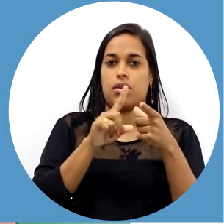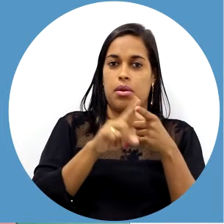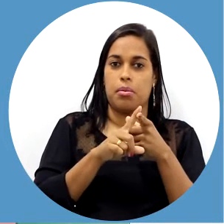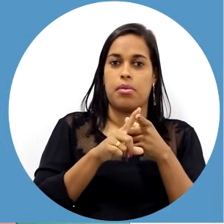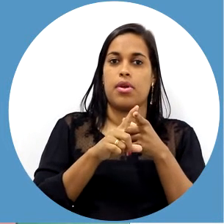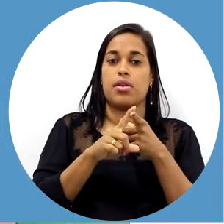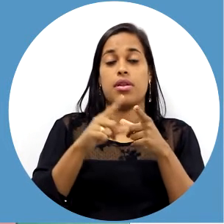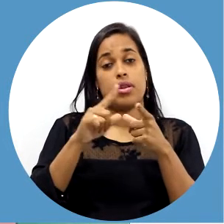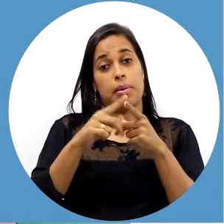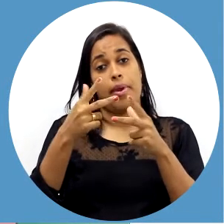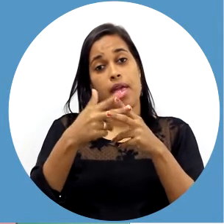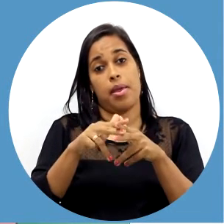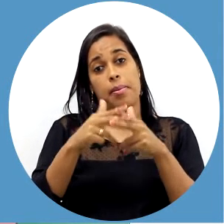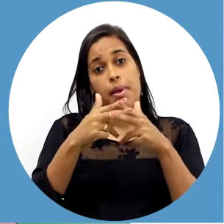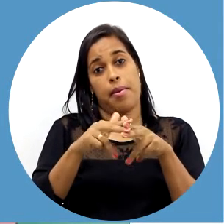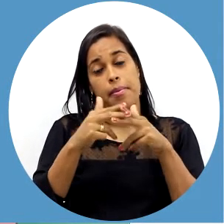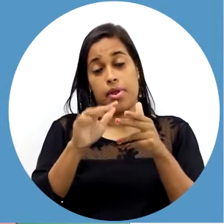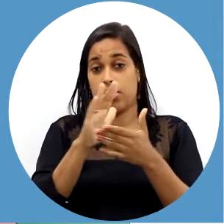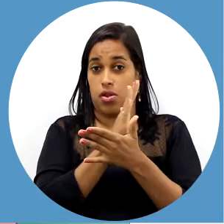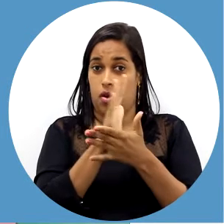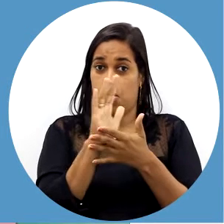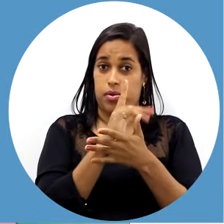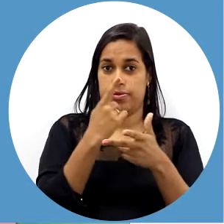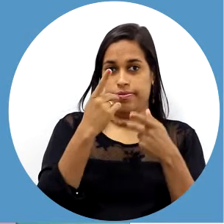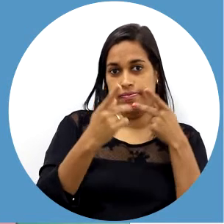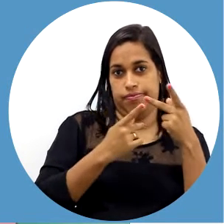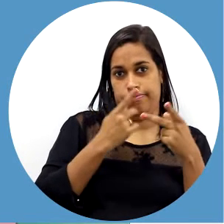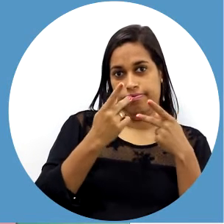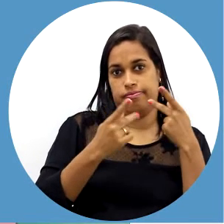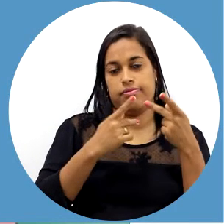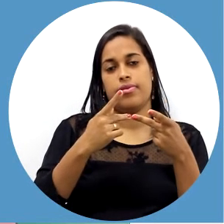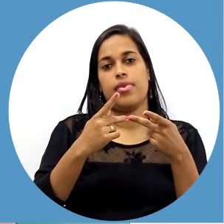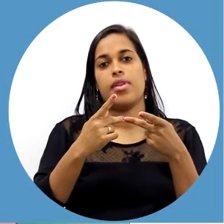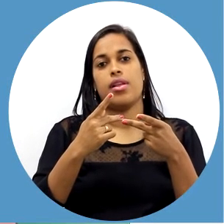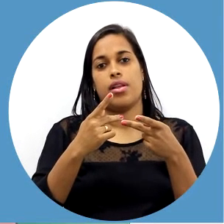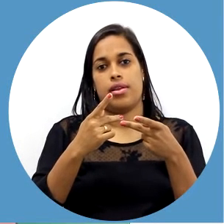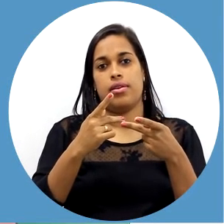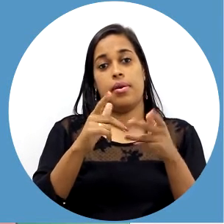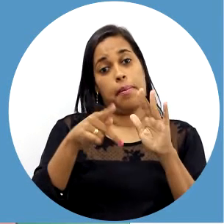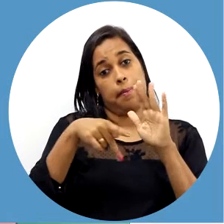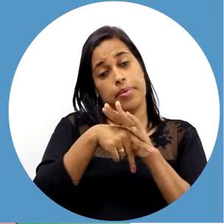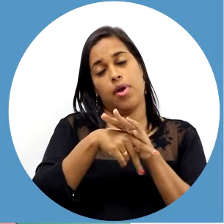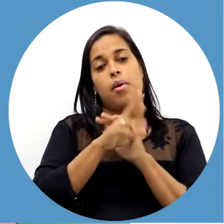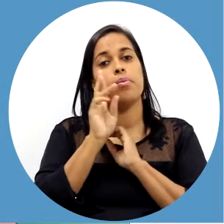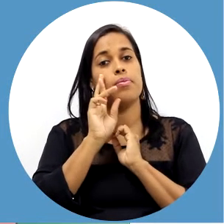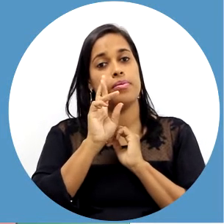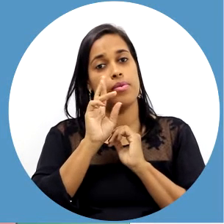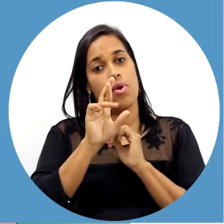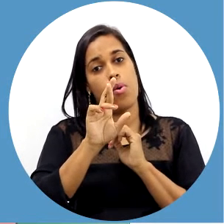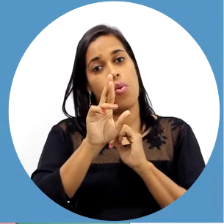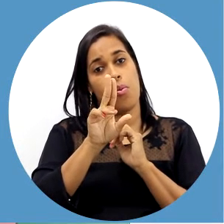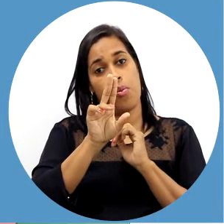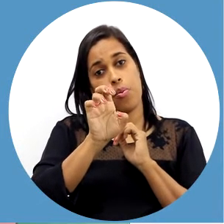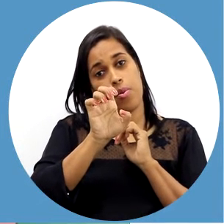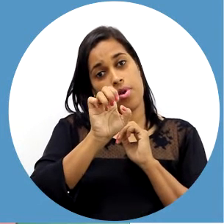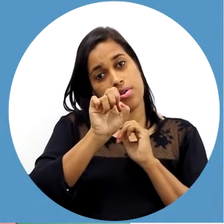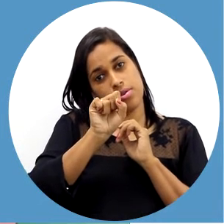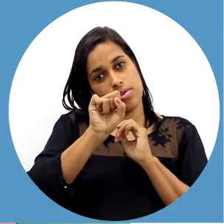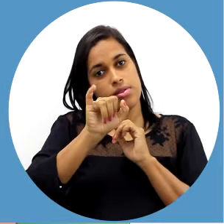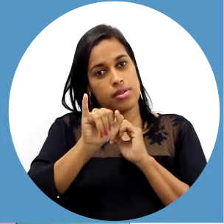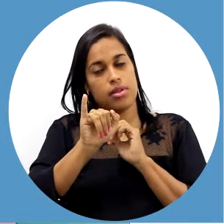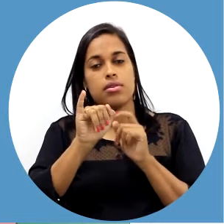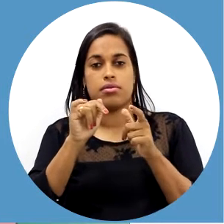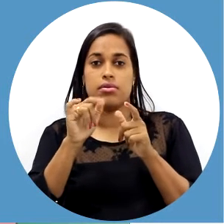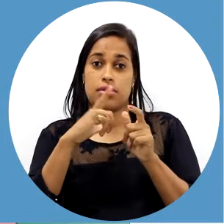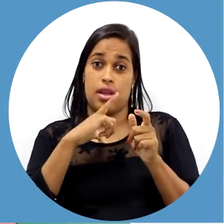endereçamento, mas para equipamentos. Então, a gente vai citar aqui alguns equipamentos, a padronização do modelo OSI. O modelo OSI é um pouco diferente do